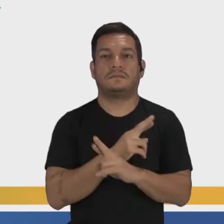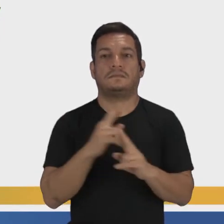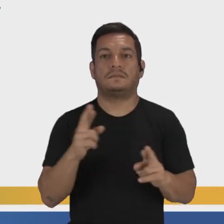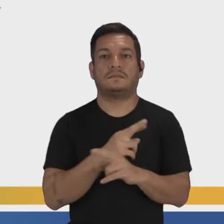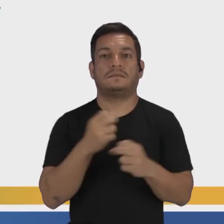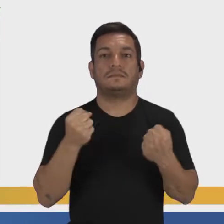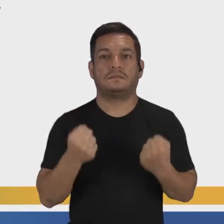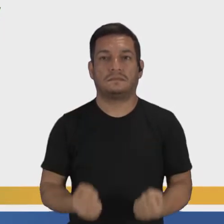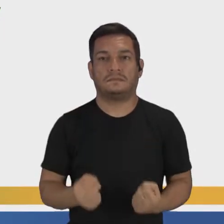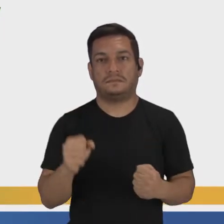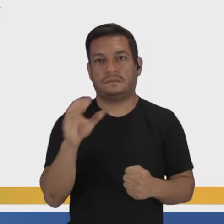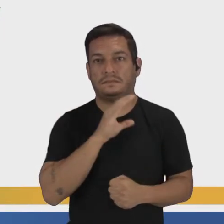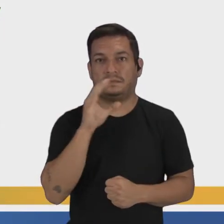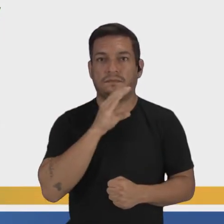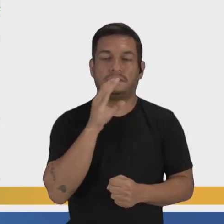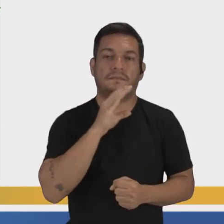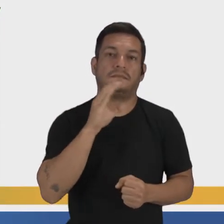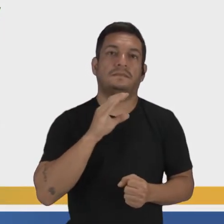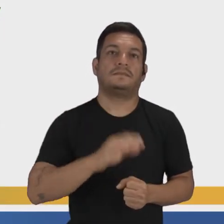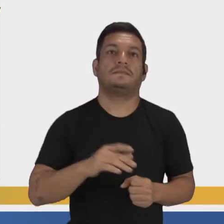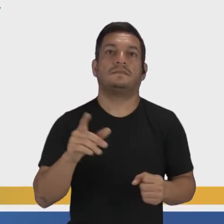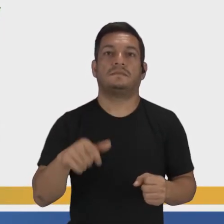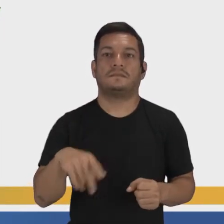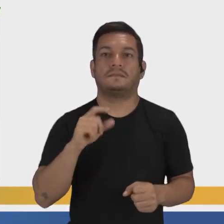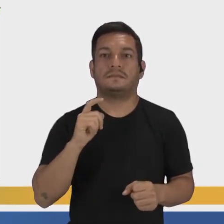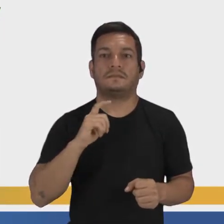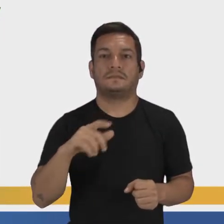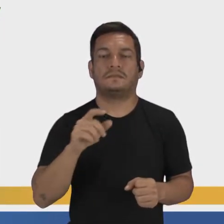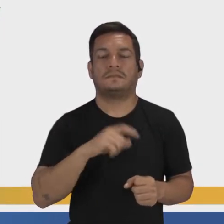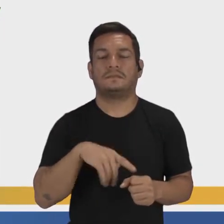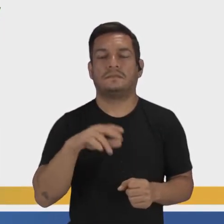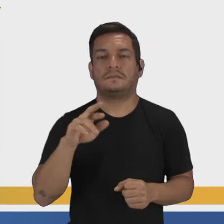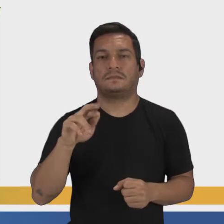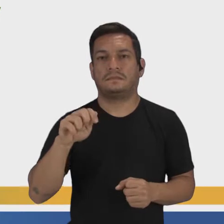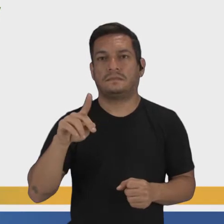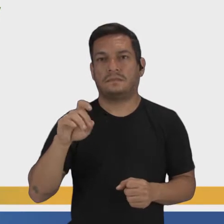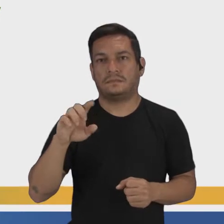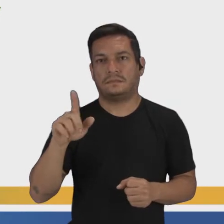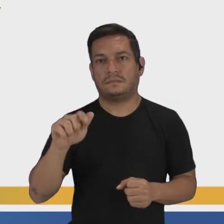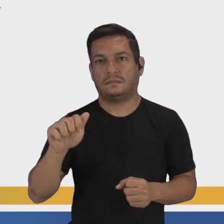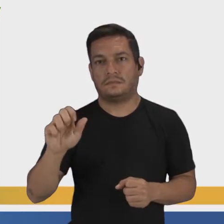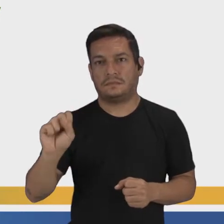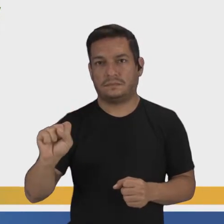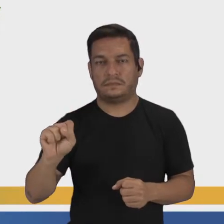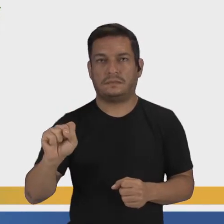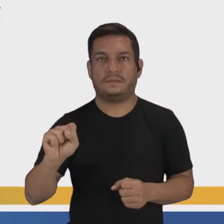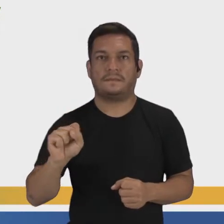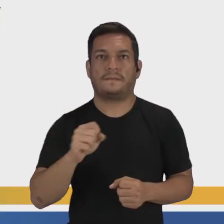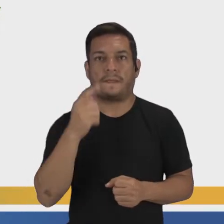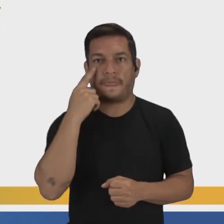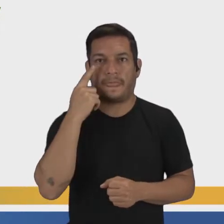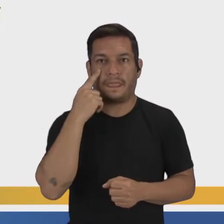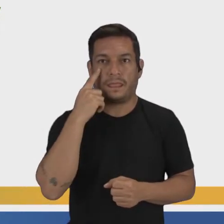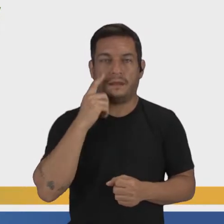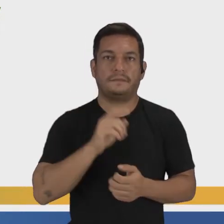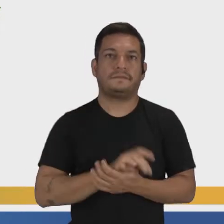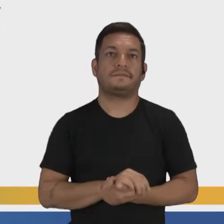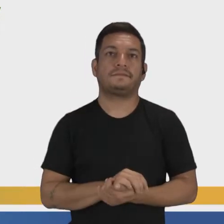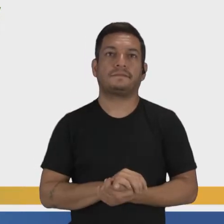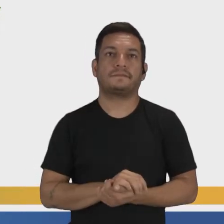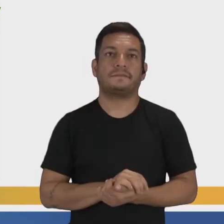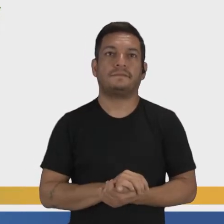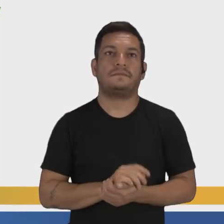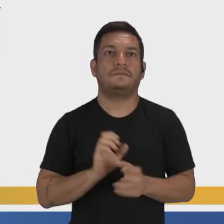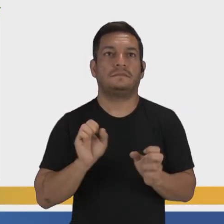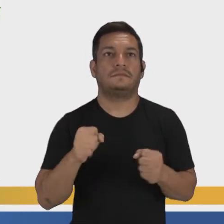entre massa e aceleração, que são grandezas inversamente proporcionais. Então, vamos dar uma olhada nesse quadro.